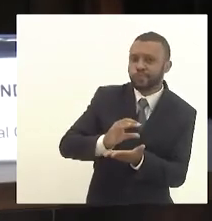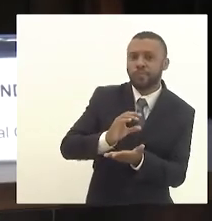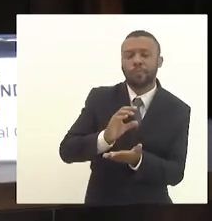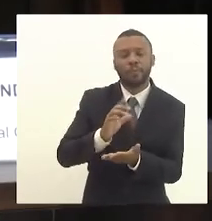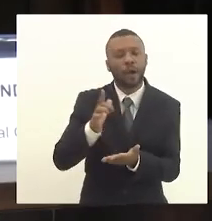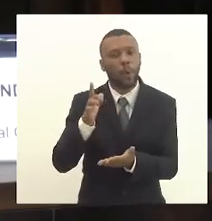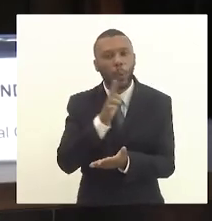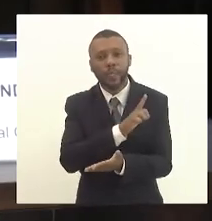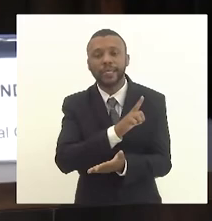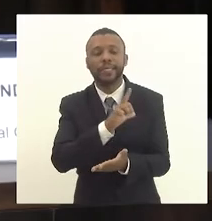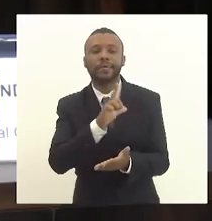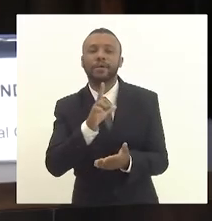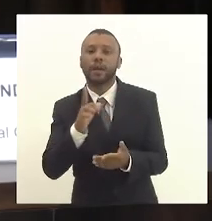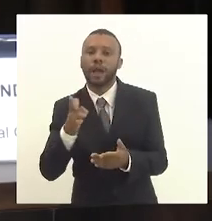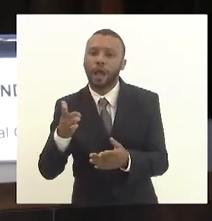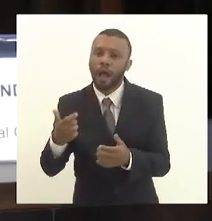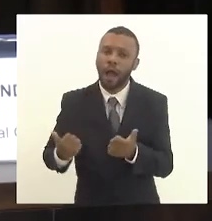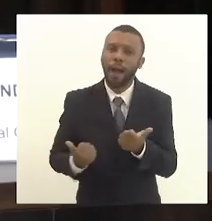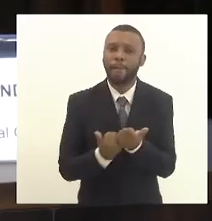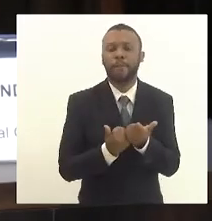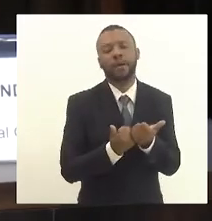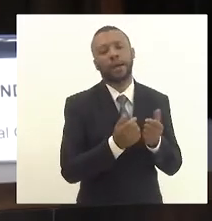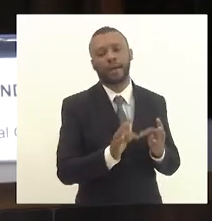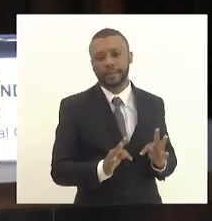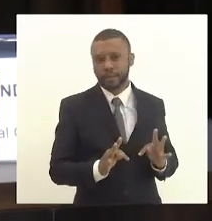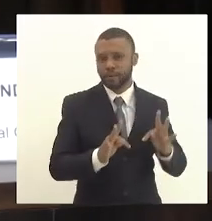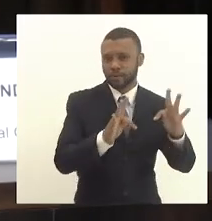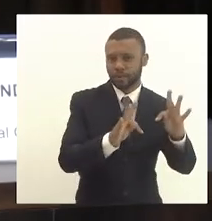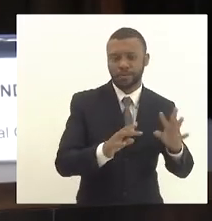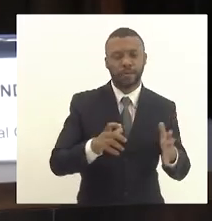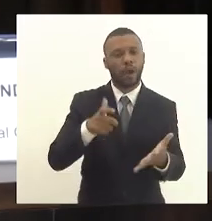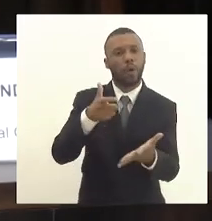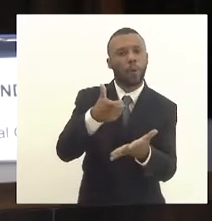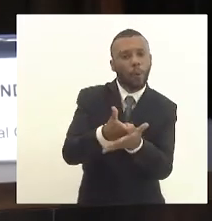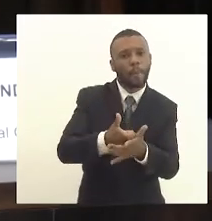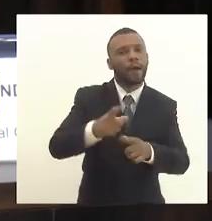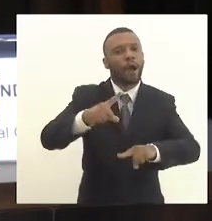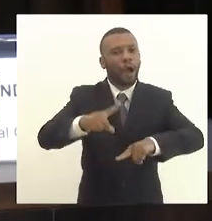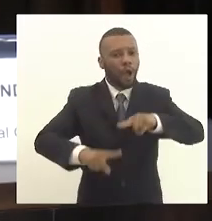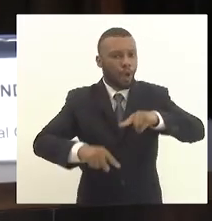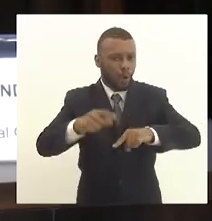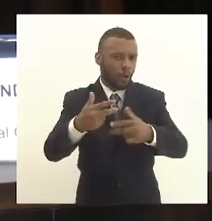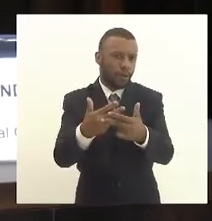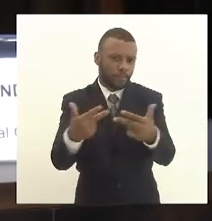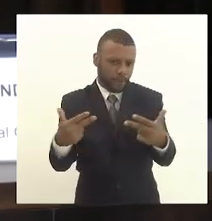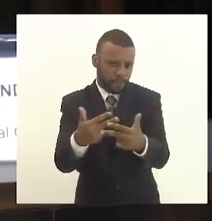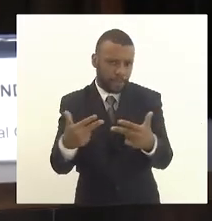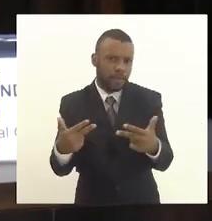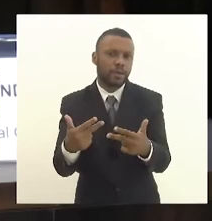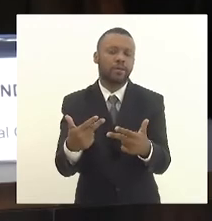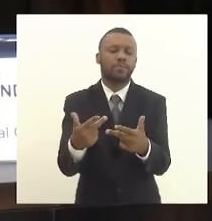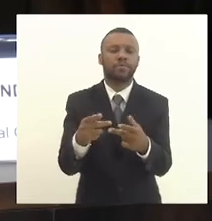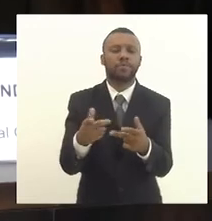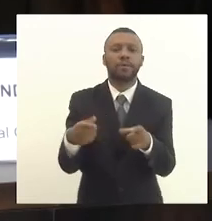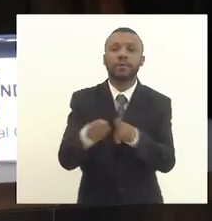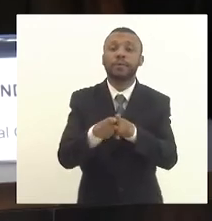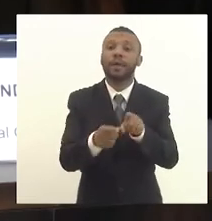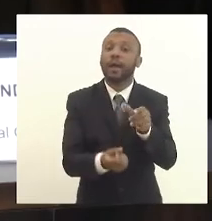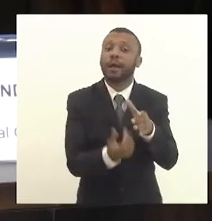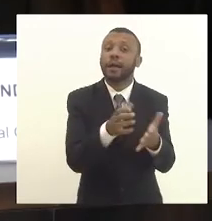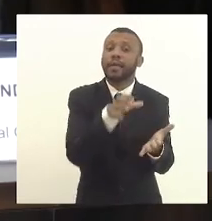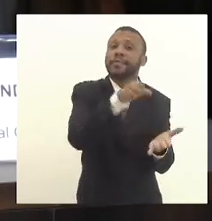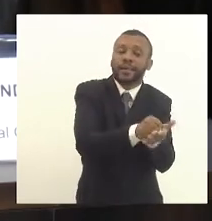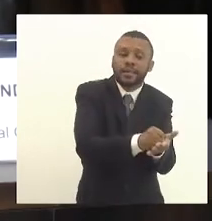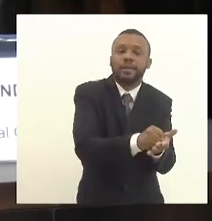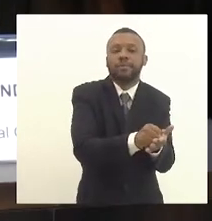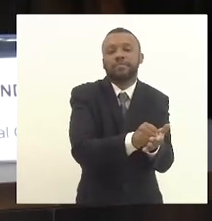essa tecnologia e a instalação, a compra dos equipamentos e também a instalação desses equipamentos,